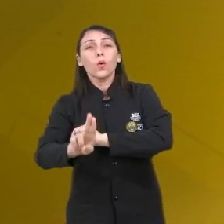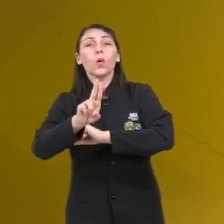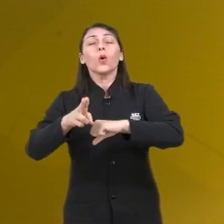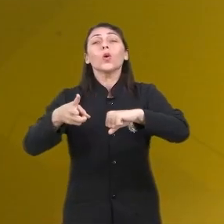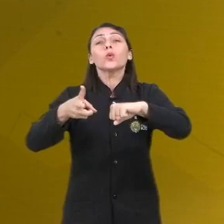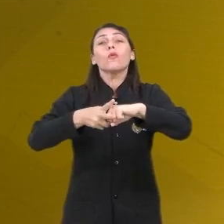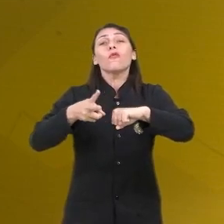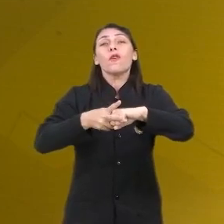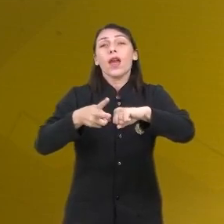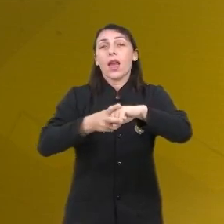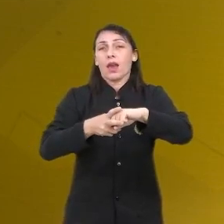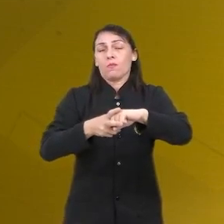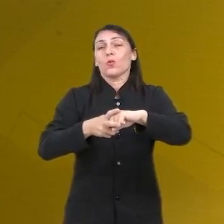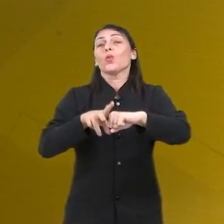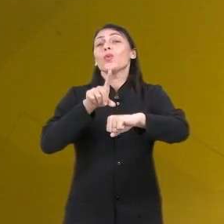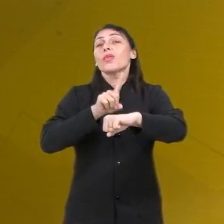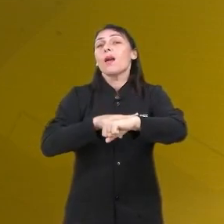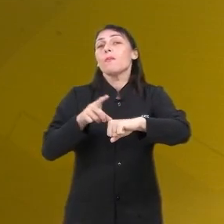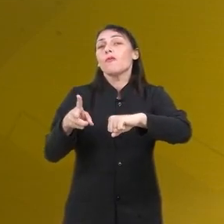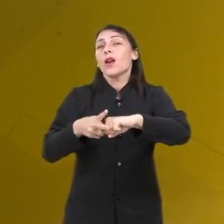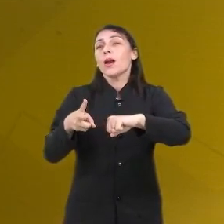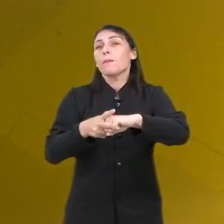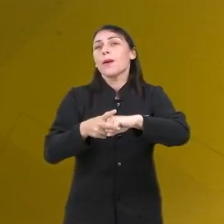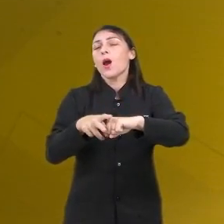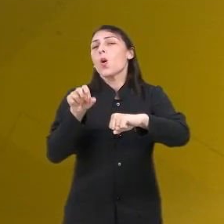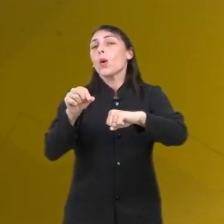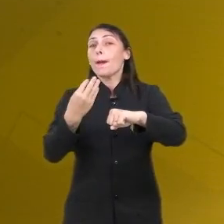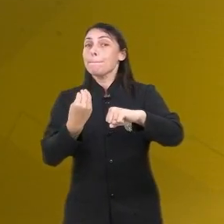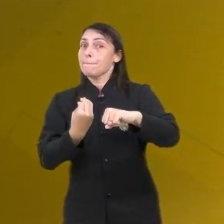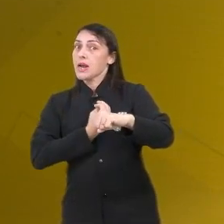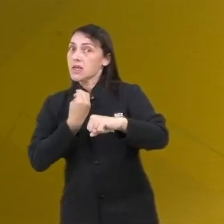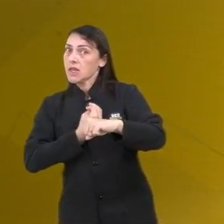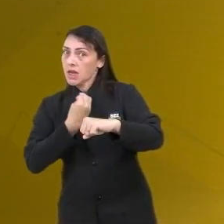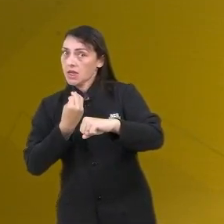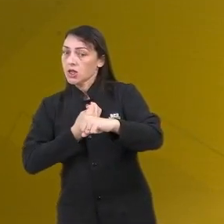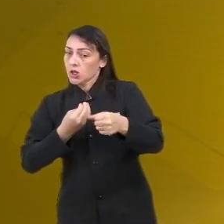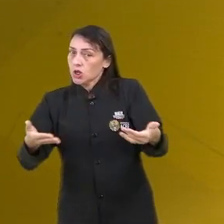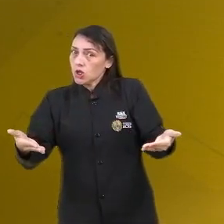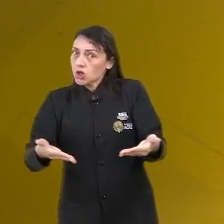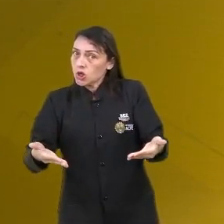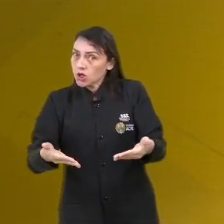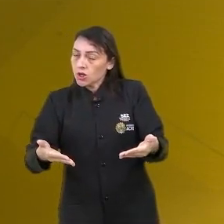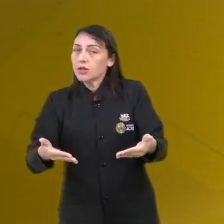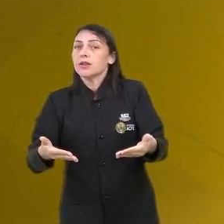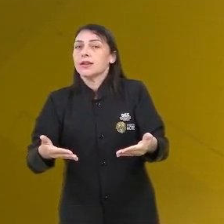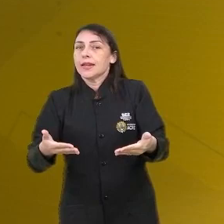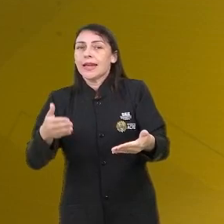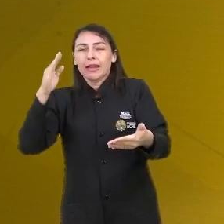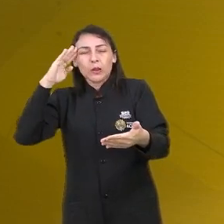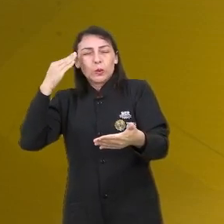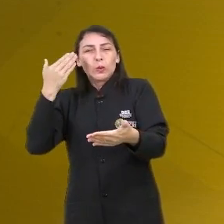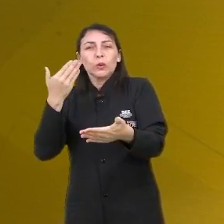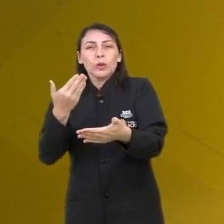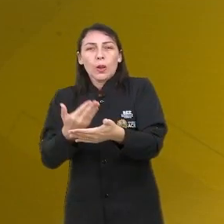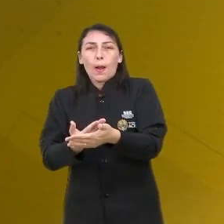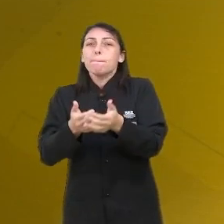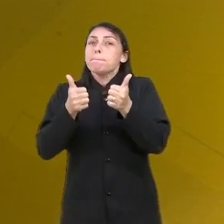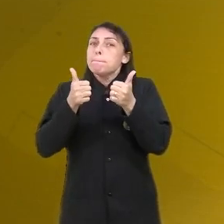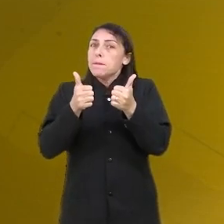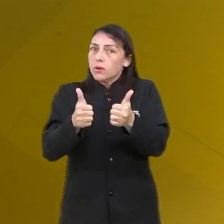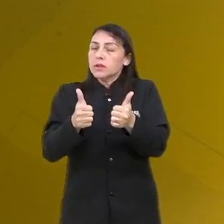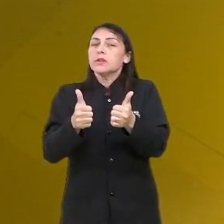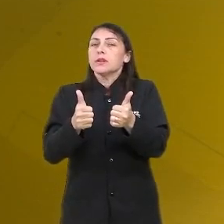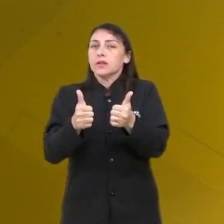verbal. O tempo verbal aplicado aqui, ele é o presente do indicativo e traz uma ideia de uma afirmação